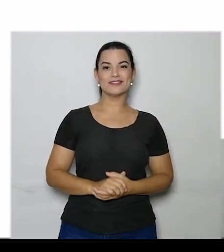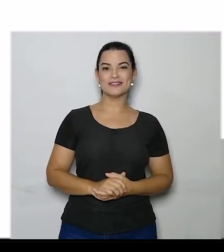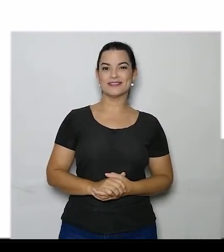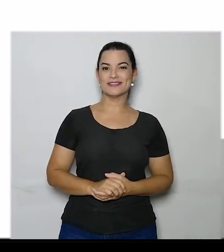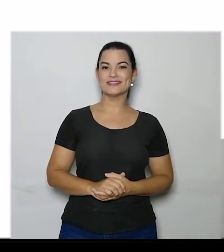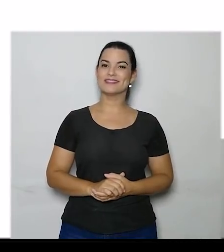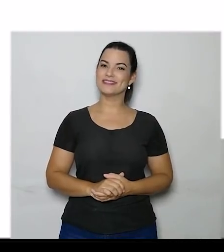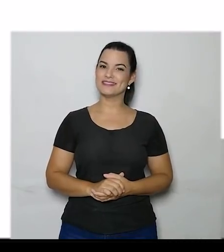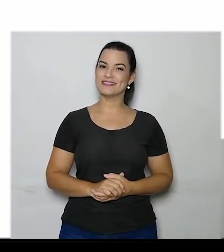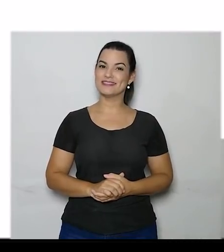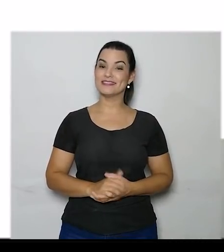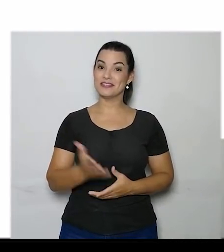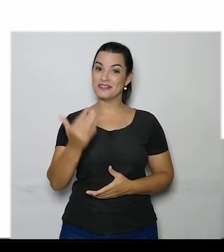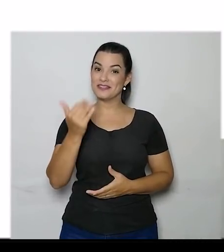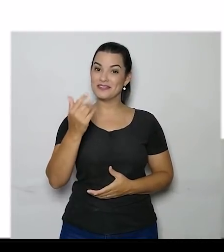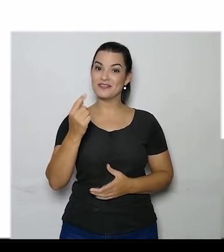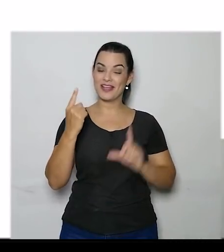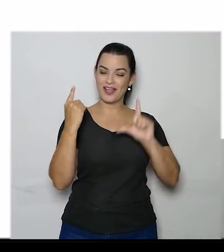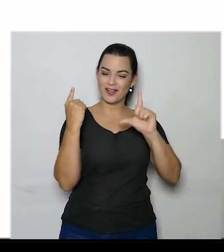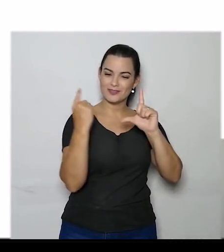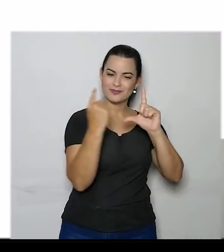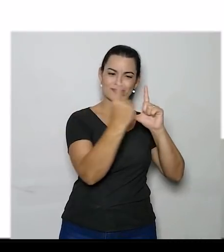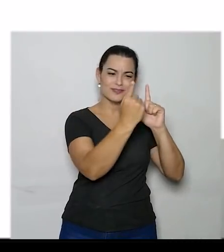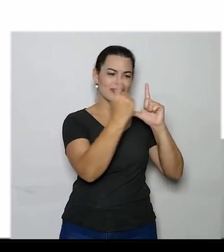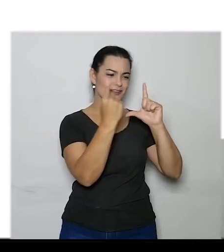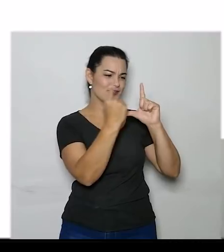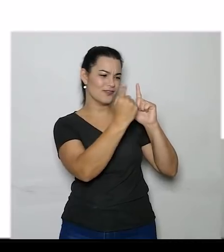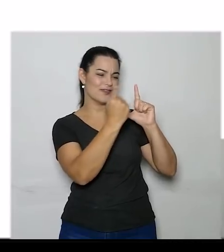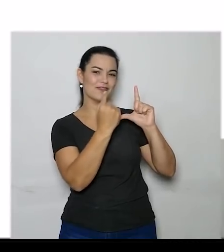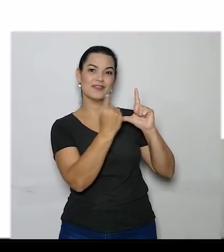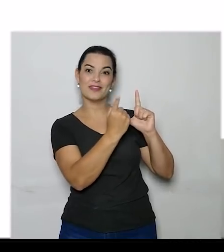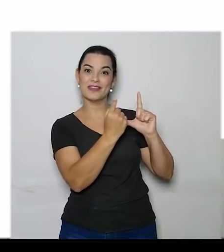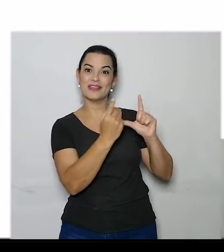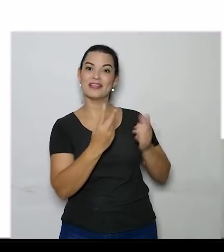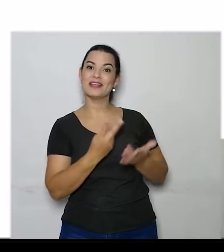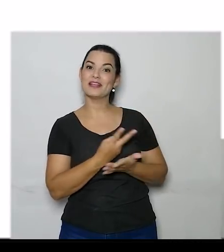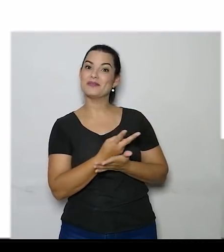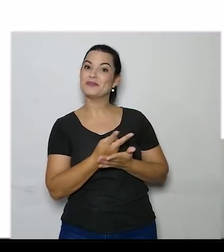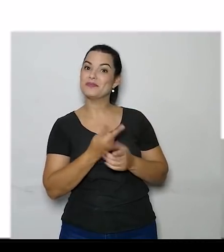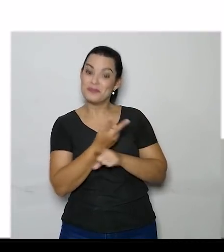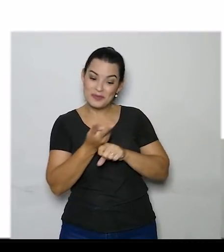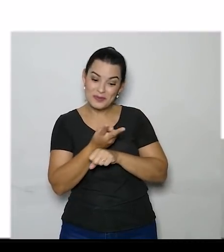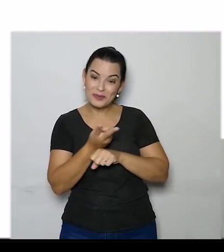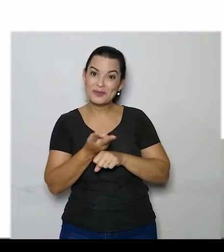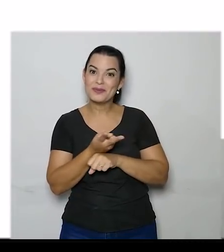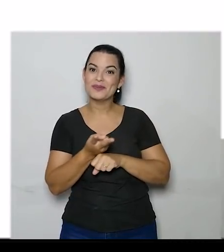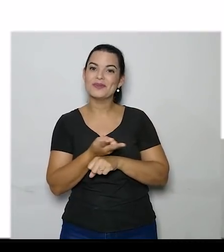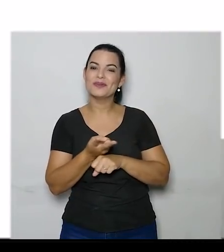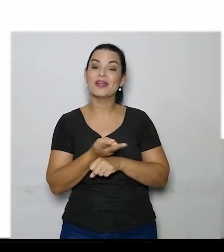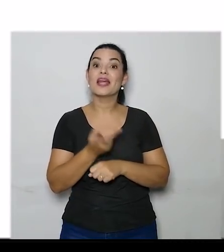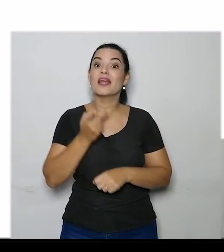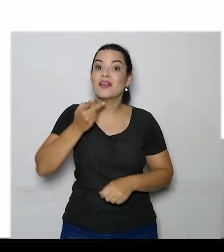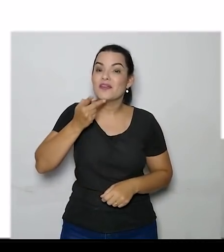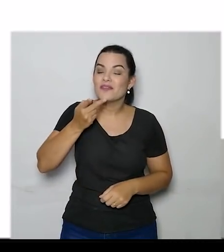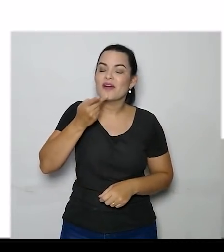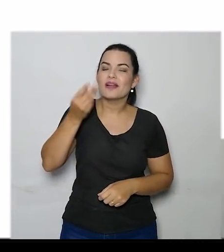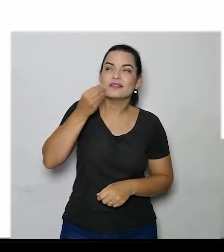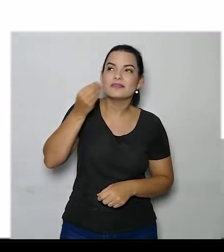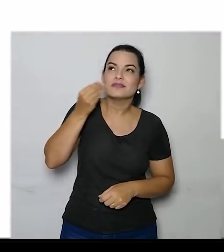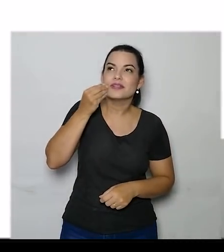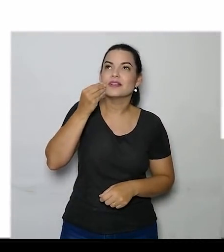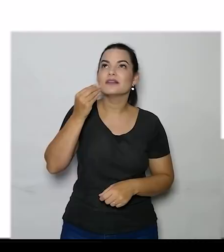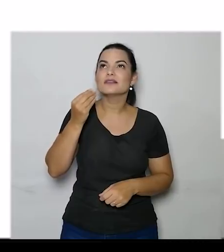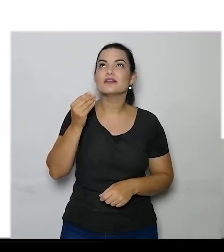Passa com o dedinho pela tela e vai falando a palavra surpresa para tentar